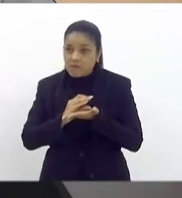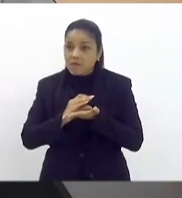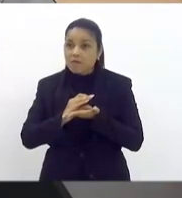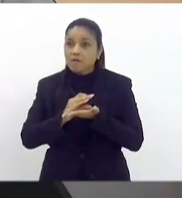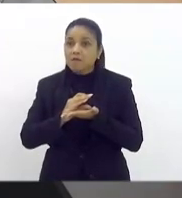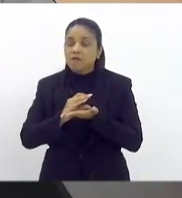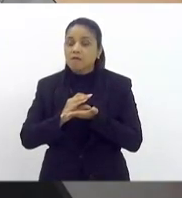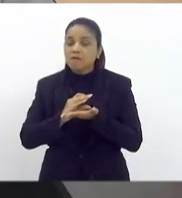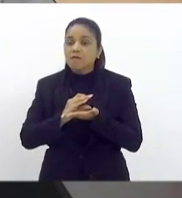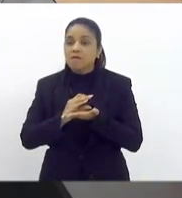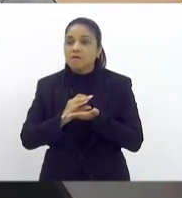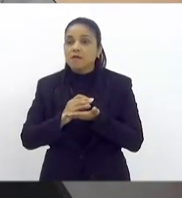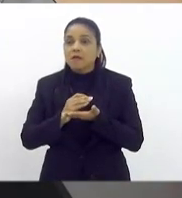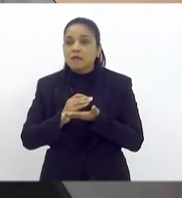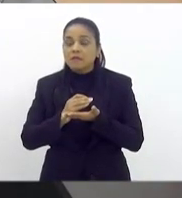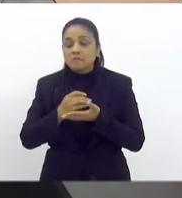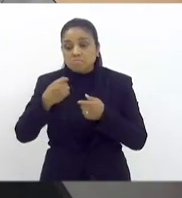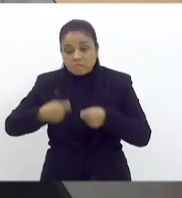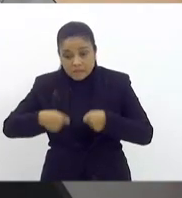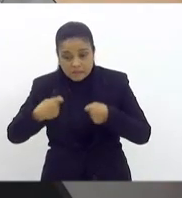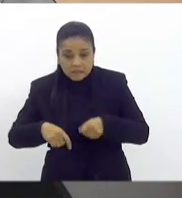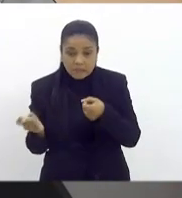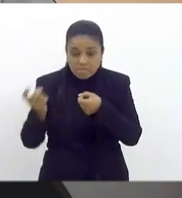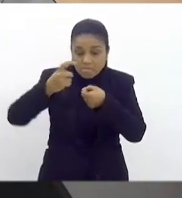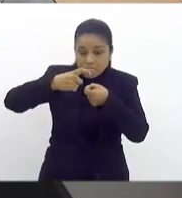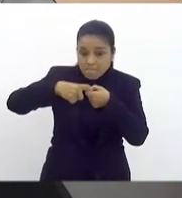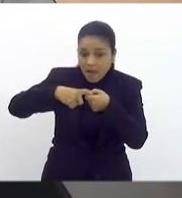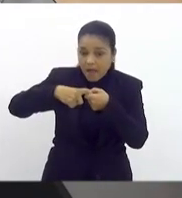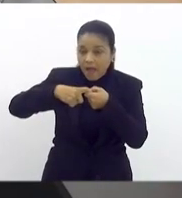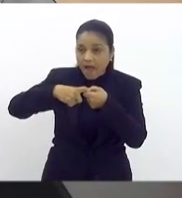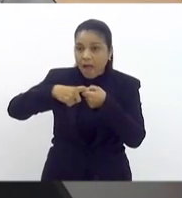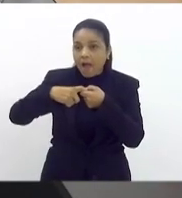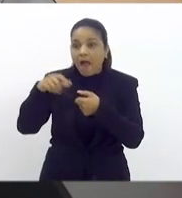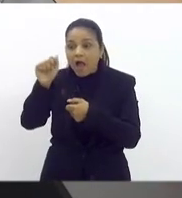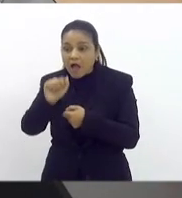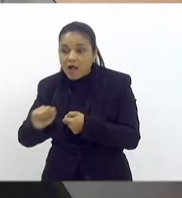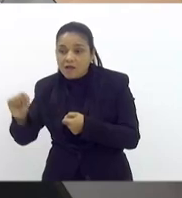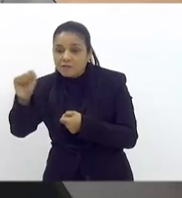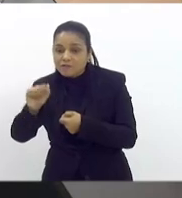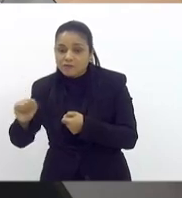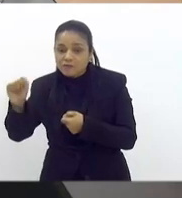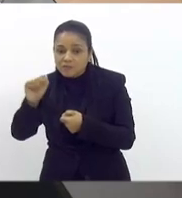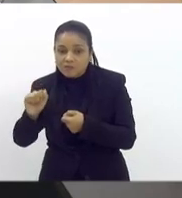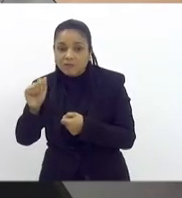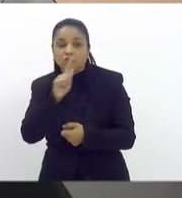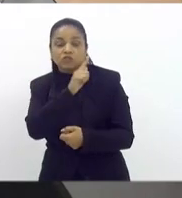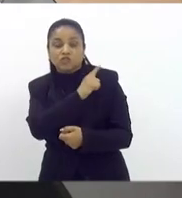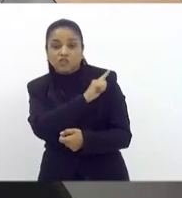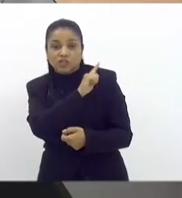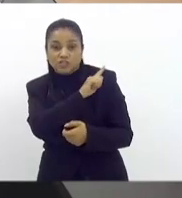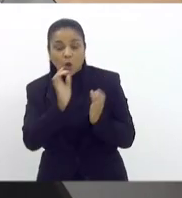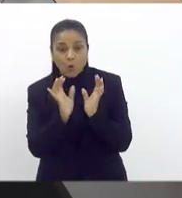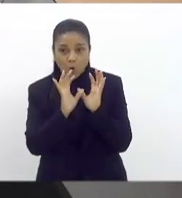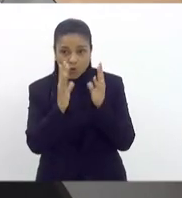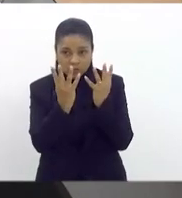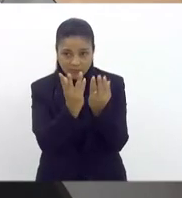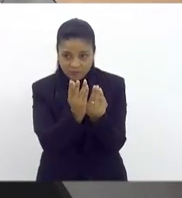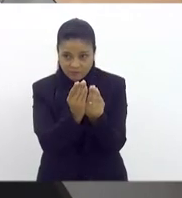direito autoral, ela tem que estar filiada a uma das associações de gestão coletiva, correto? Respondendo,